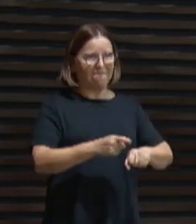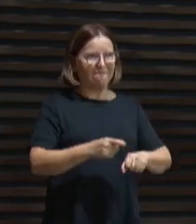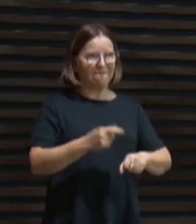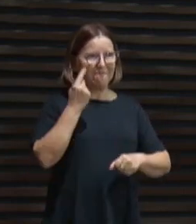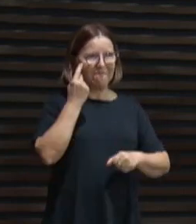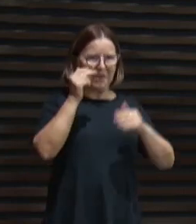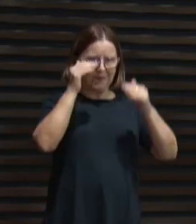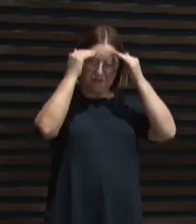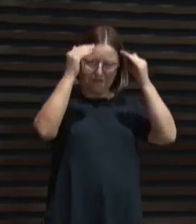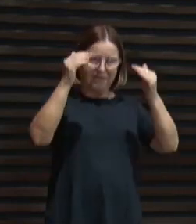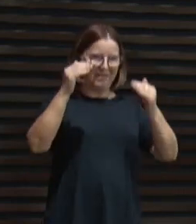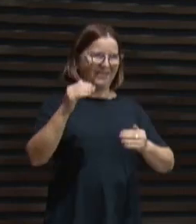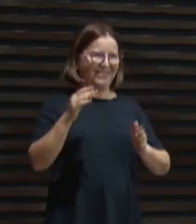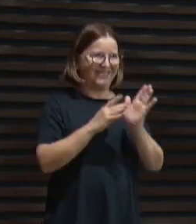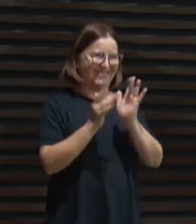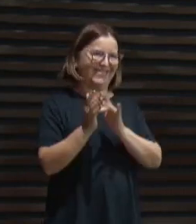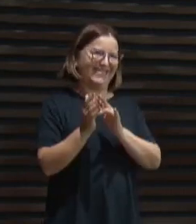dizendo.